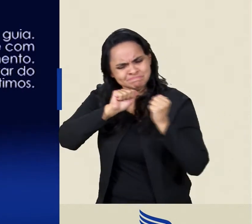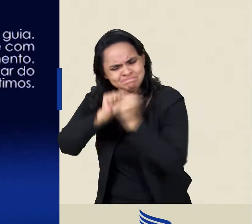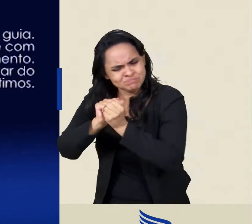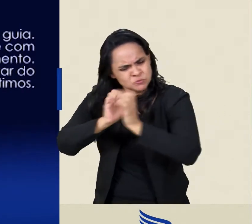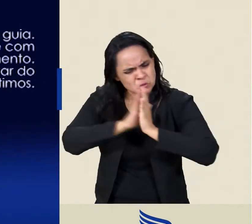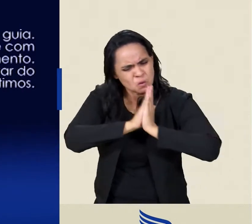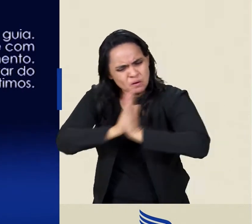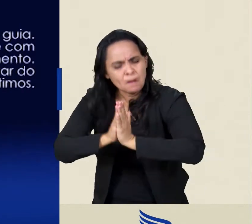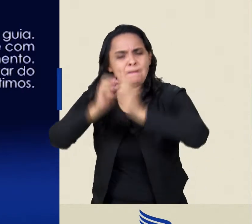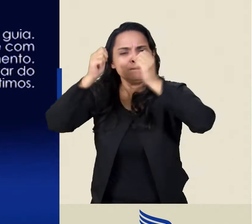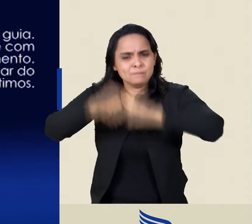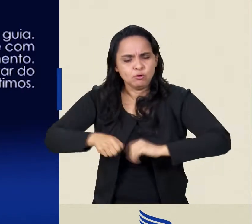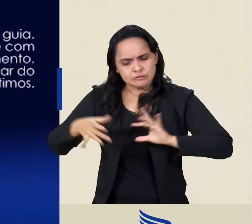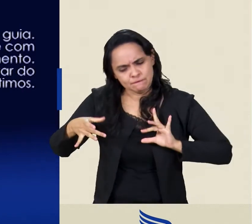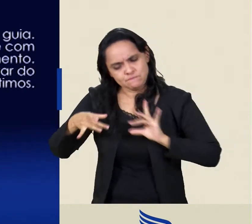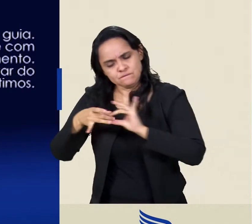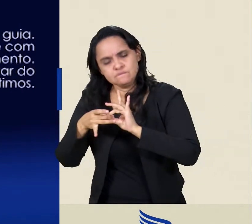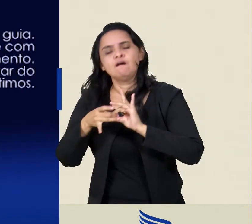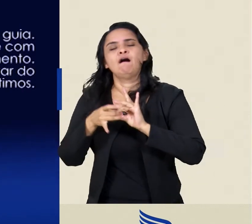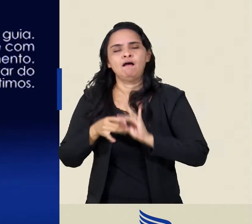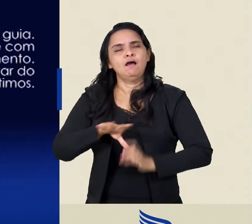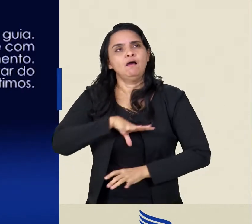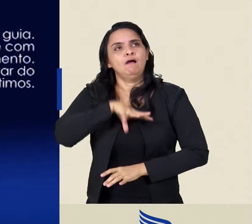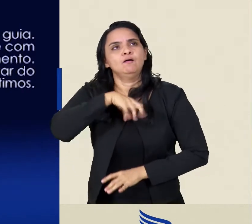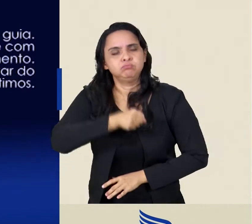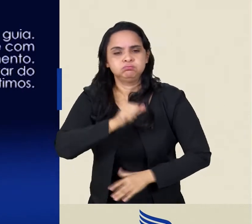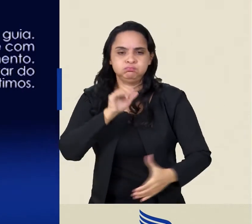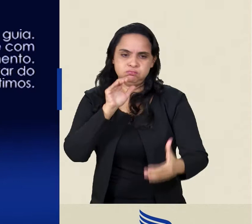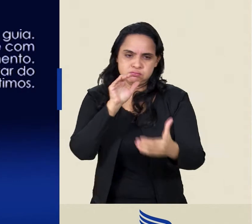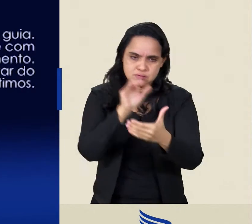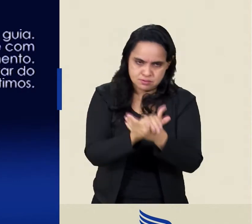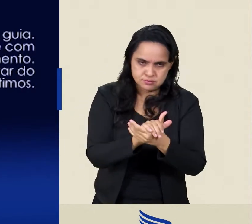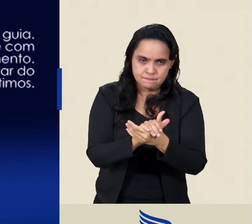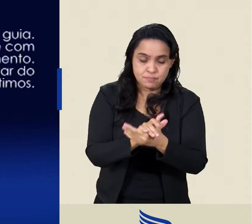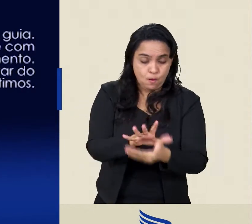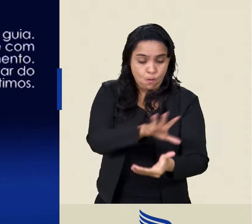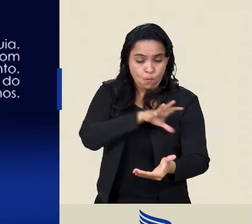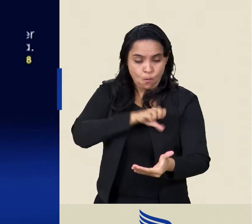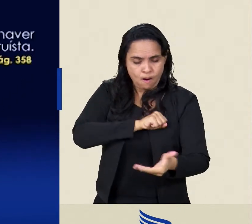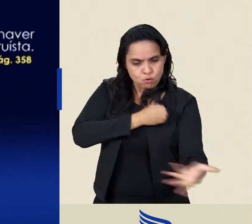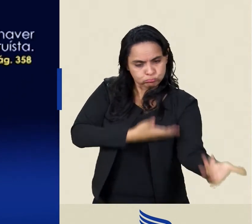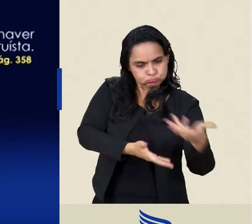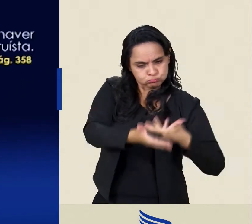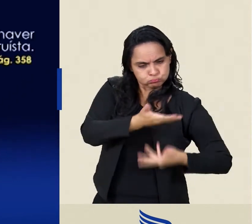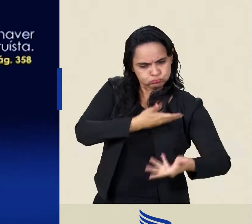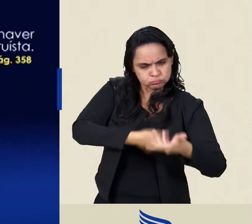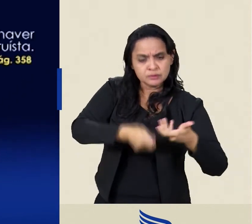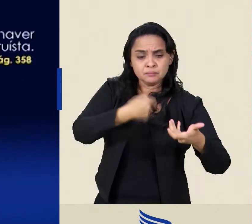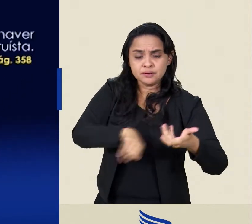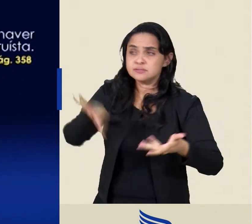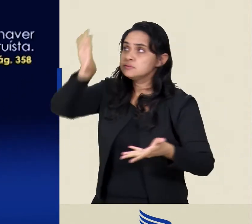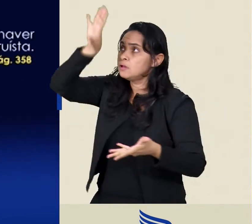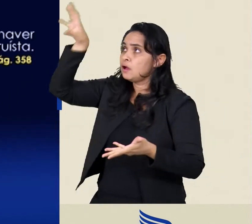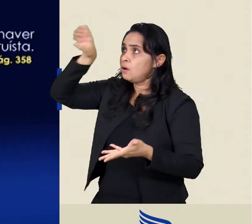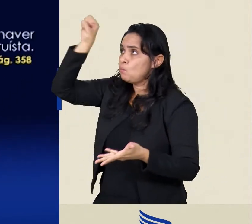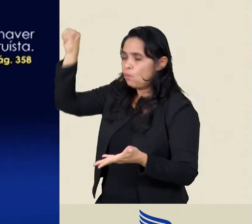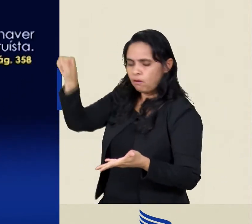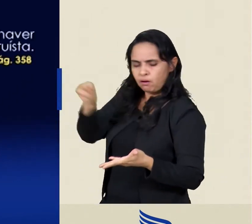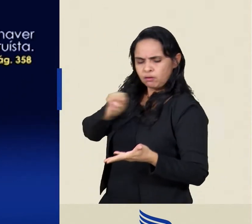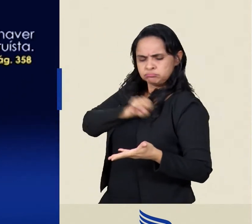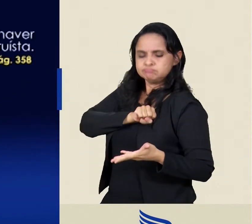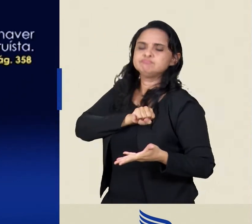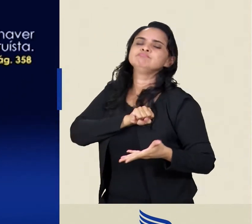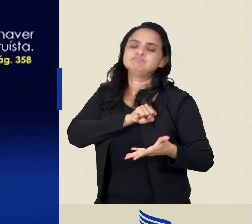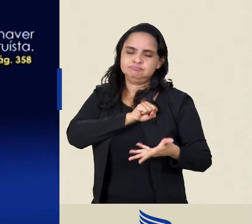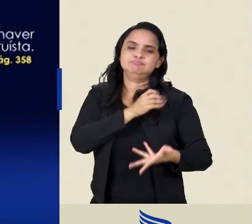O amor humano deve fazer derivar do amor divino os seus laços mais íntimos. Só onde Cristo reina é